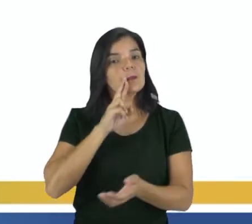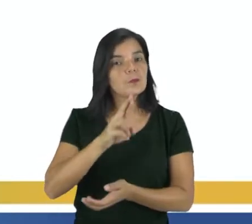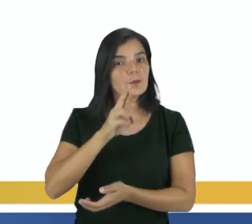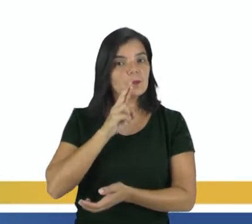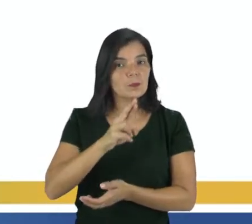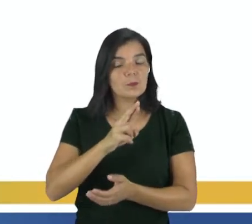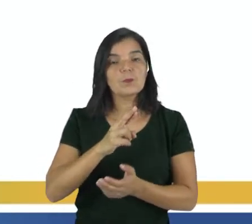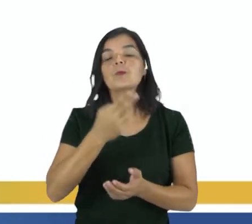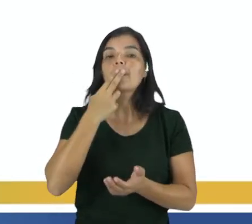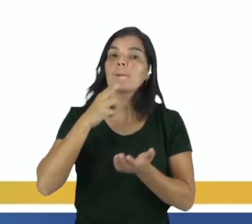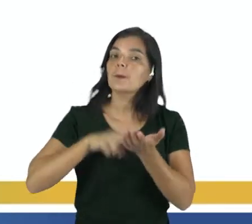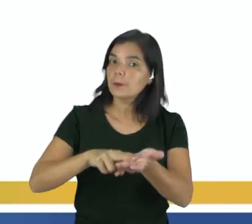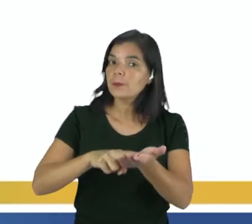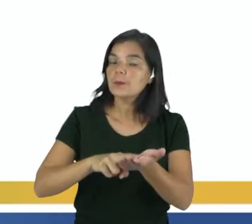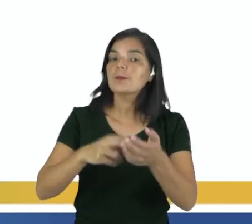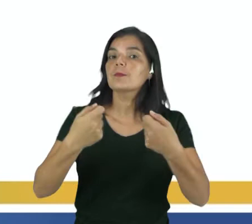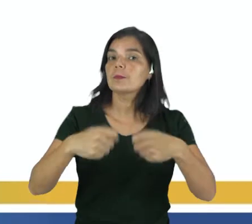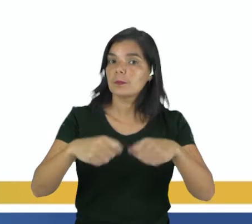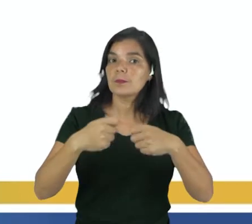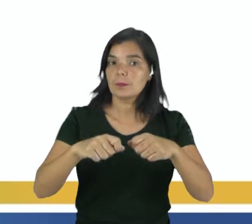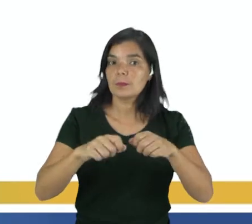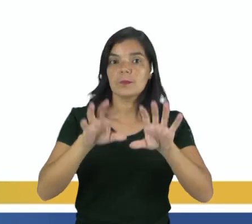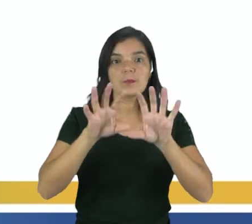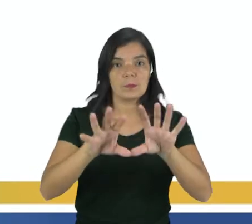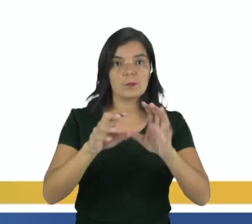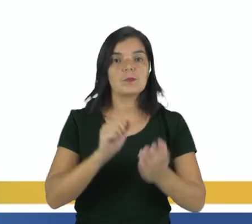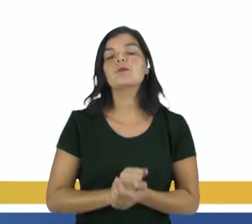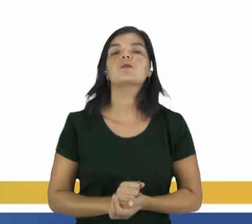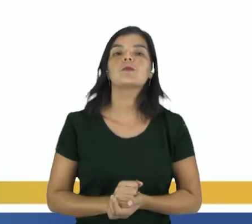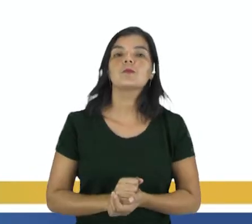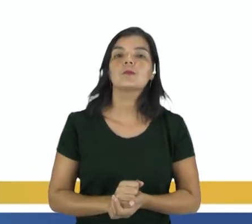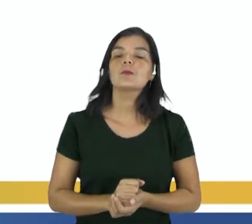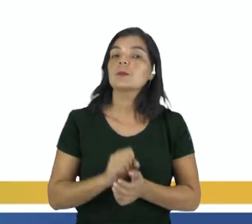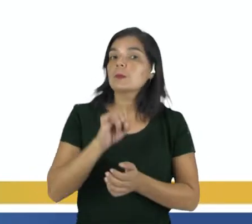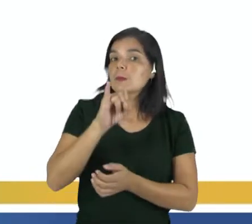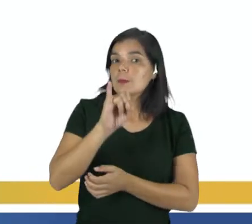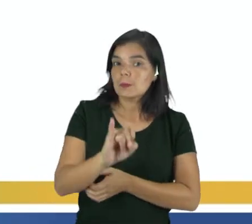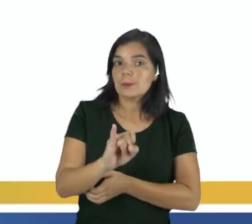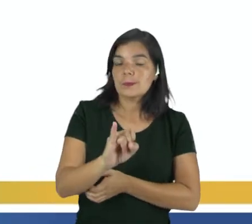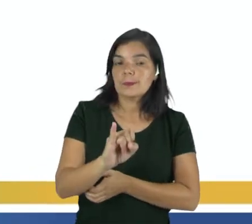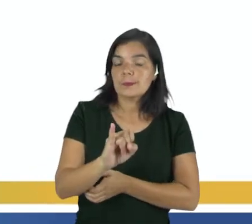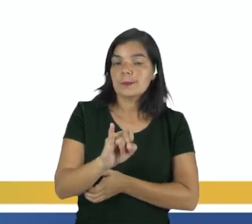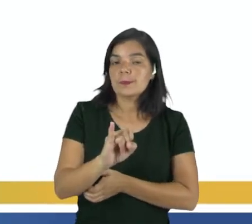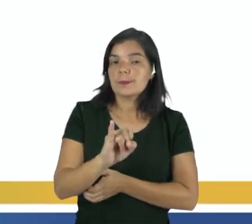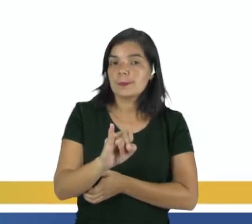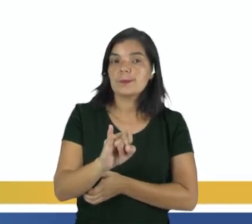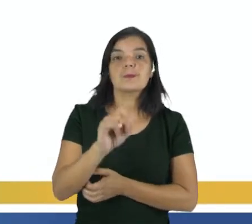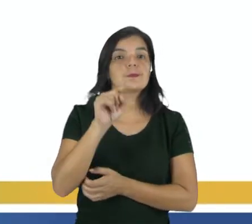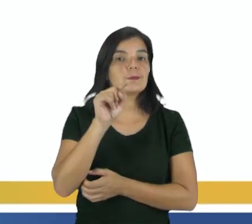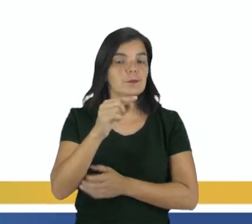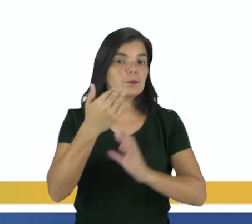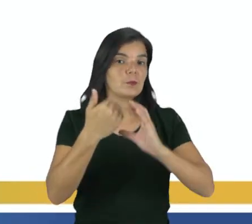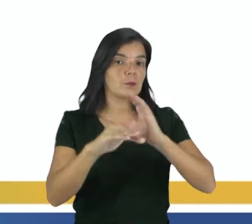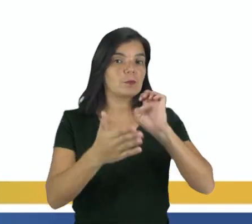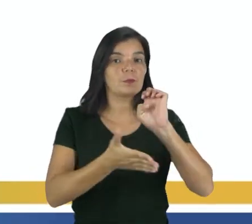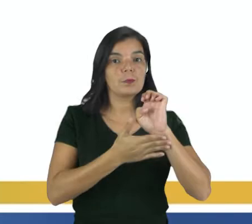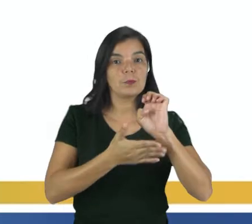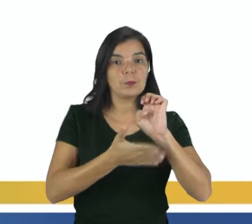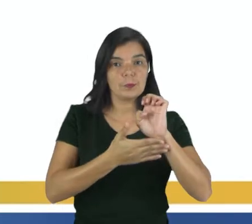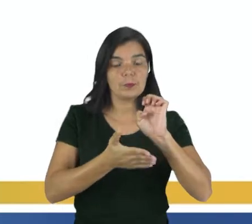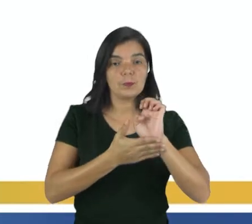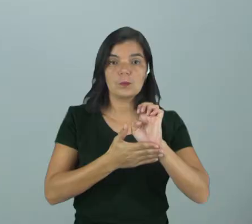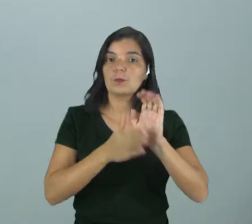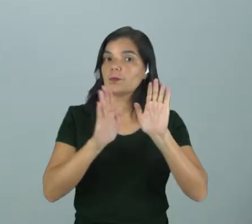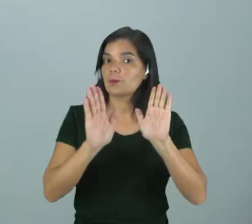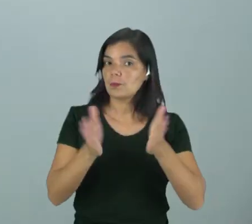for pelo correio, você deve colocar dessa maneira. Caso você envie por e-mail,